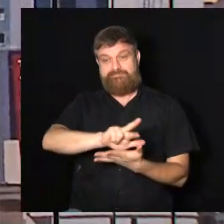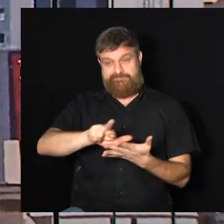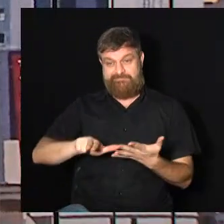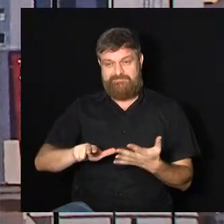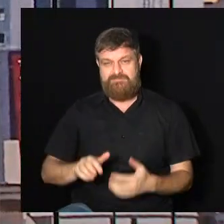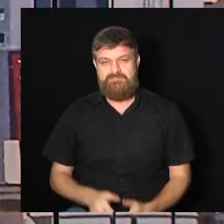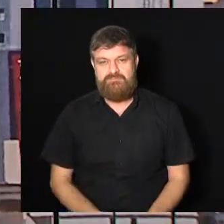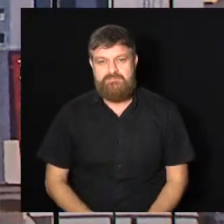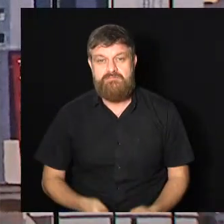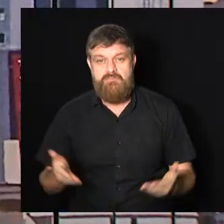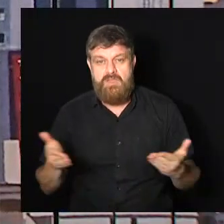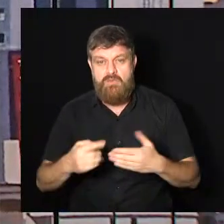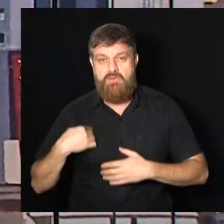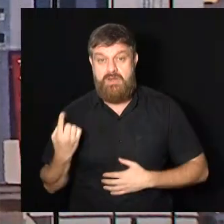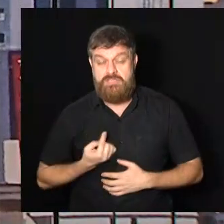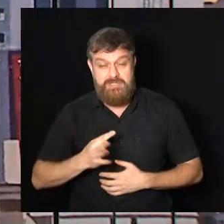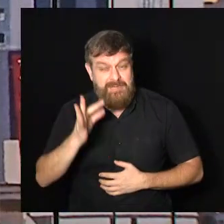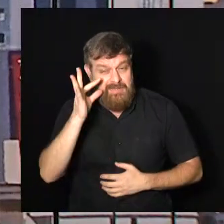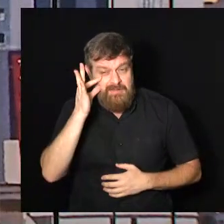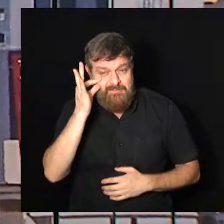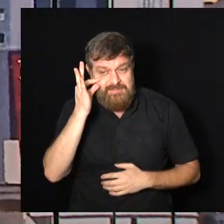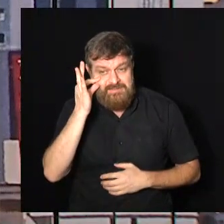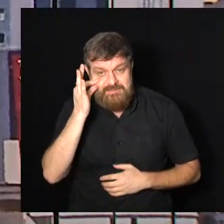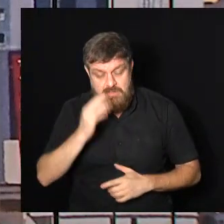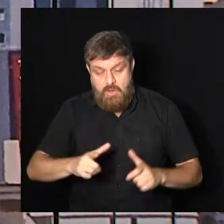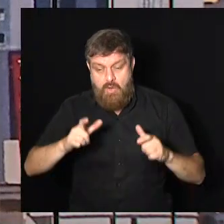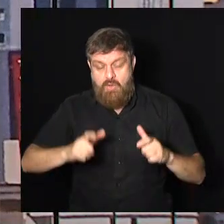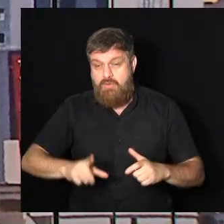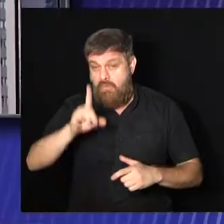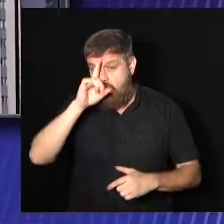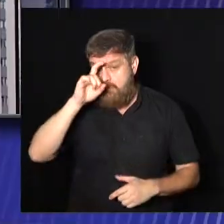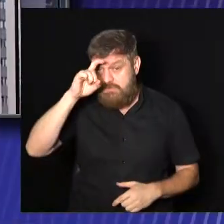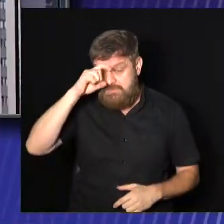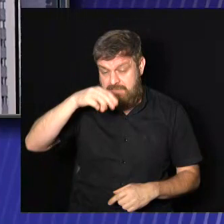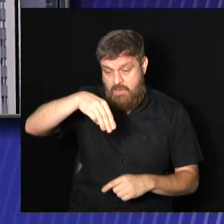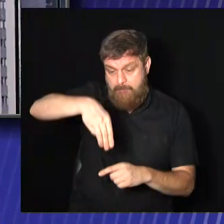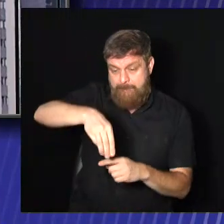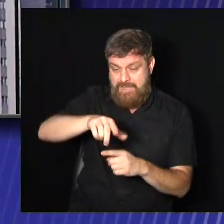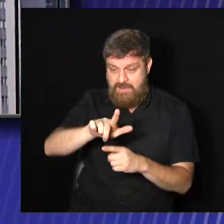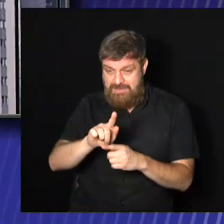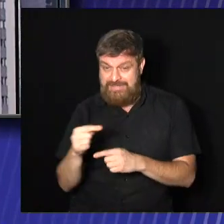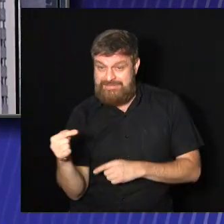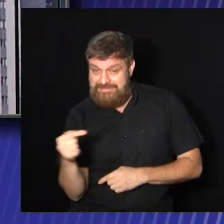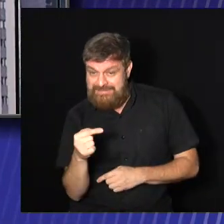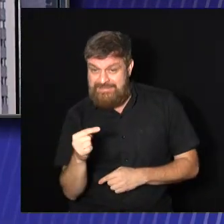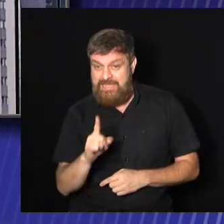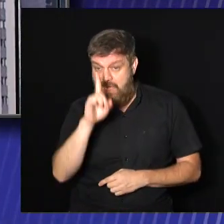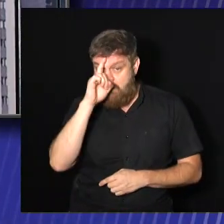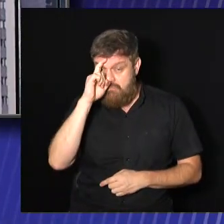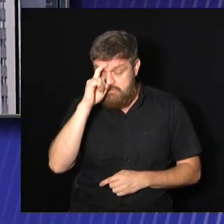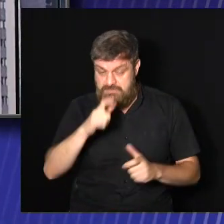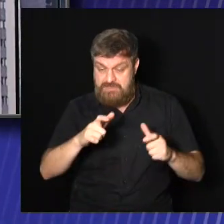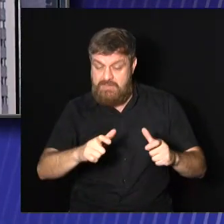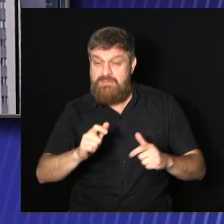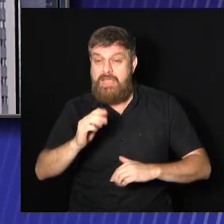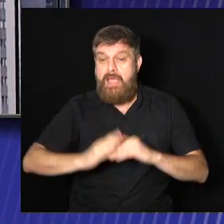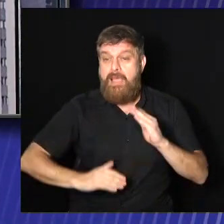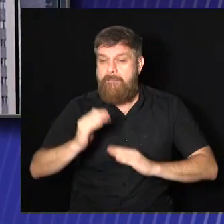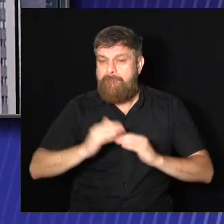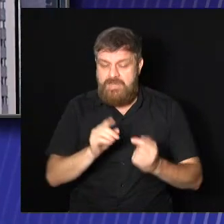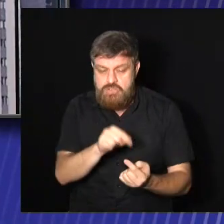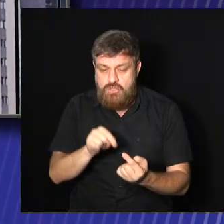Nós vamos agora ao vivo até a rede Mário Gatti, porque o hospital está promovendo atividades